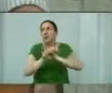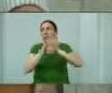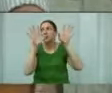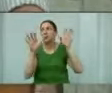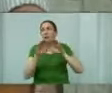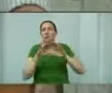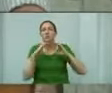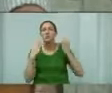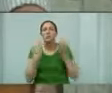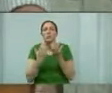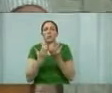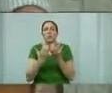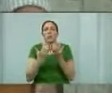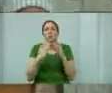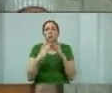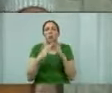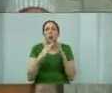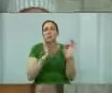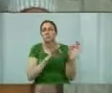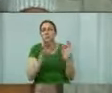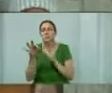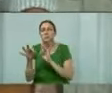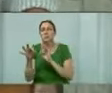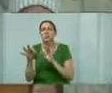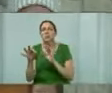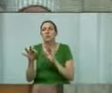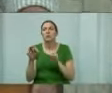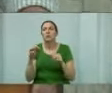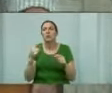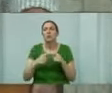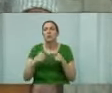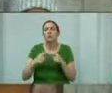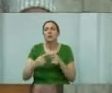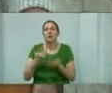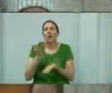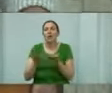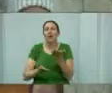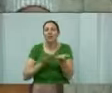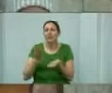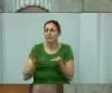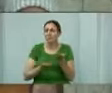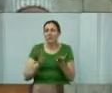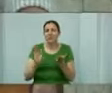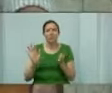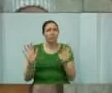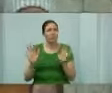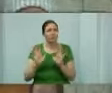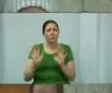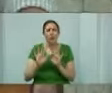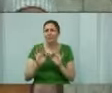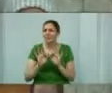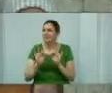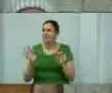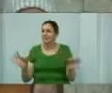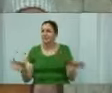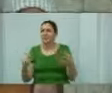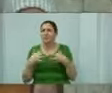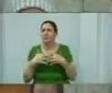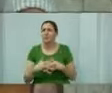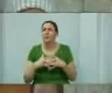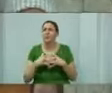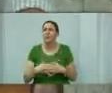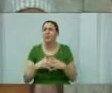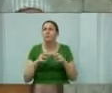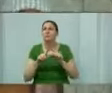em casa assistindo, que essa geração de serviços públicos não é simples, é complexo. Agora, você sempre tem